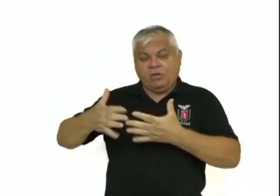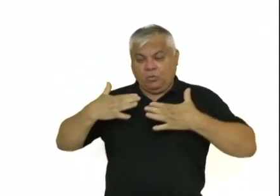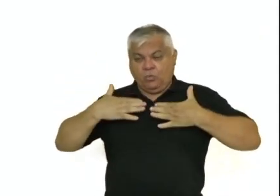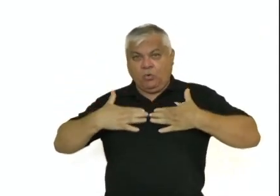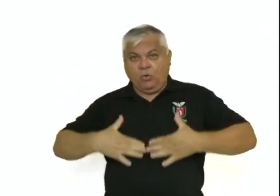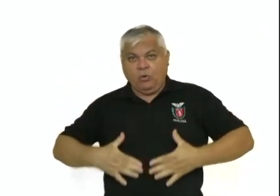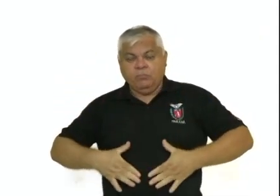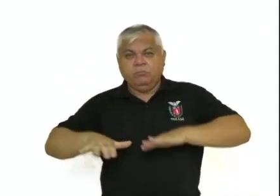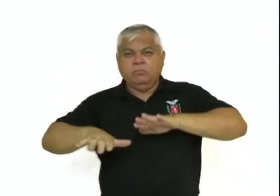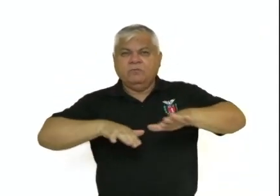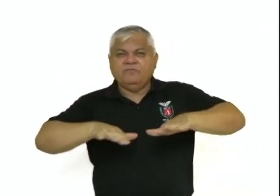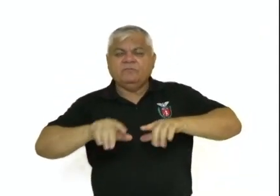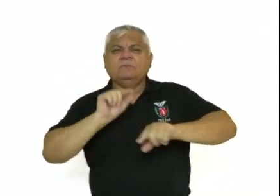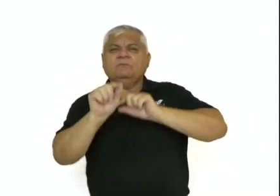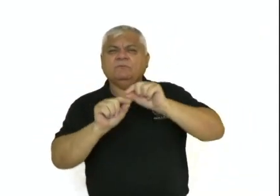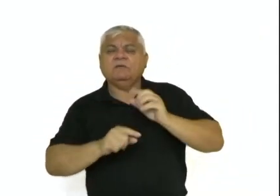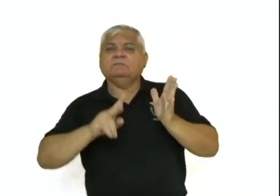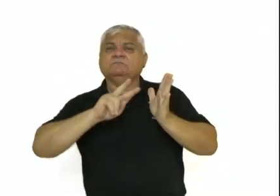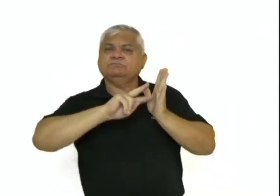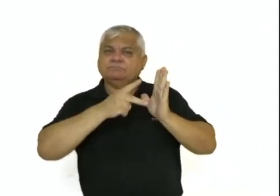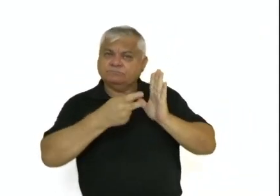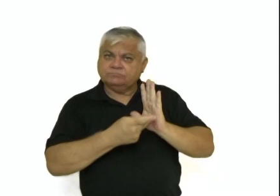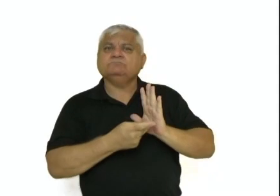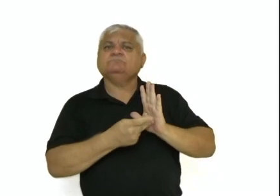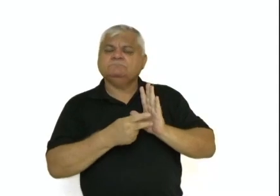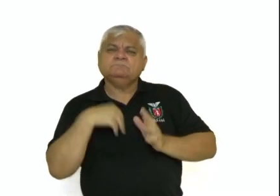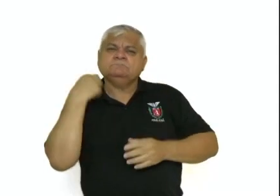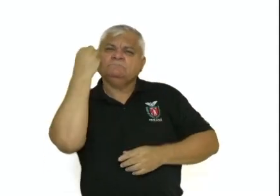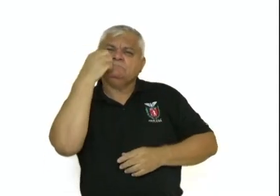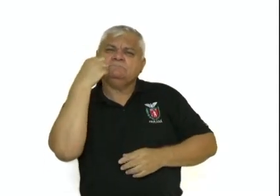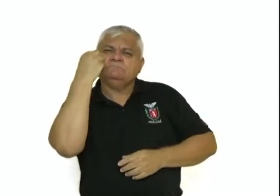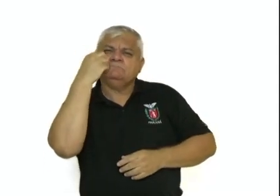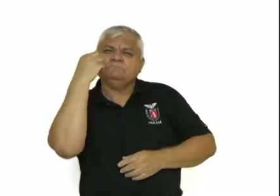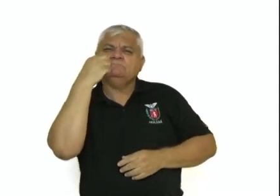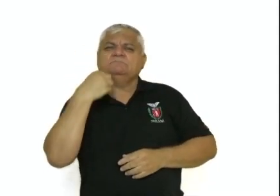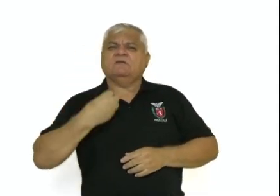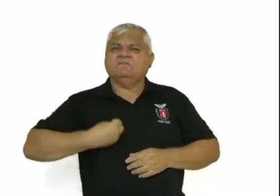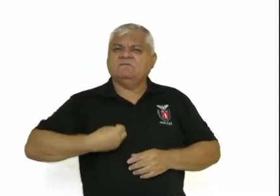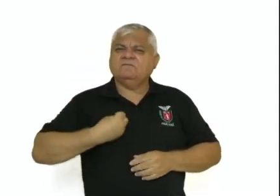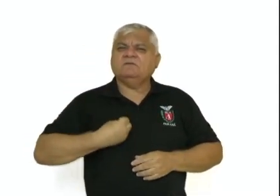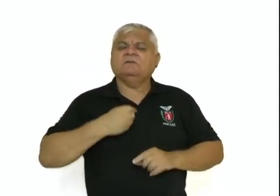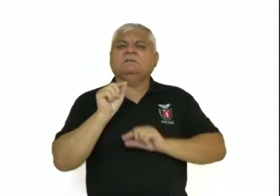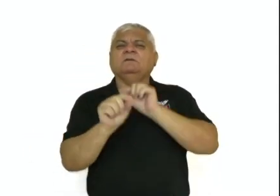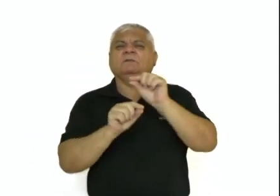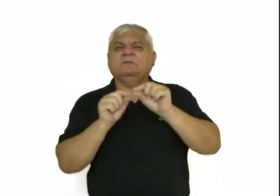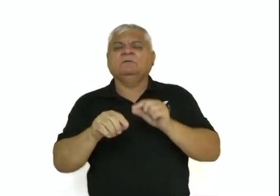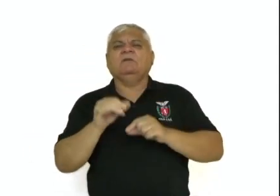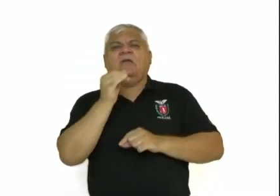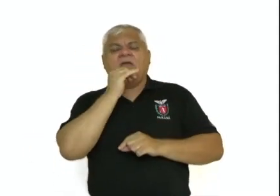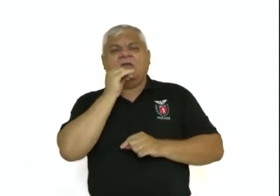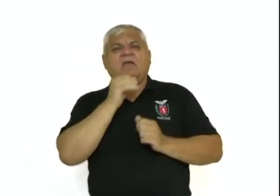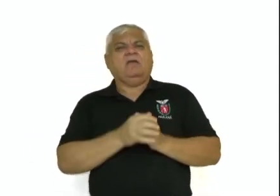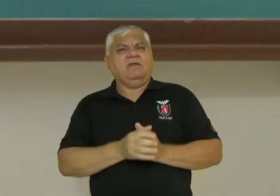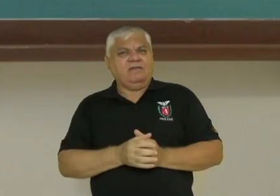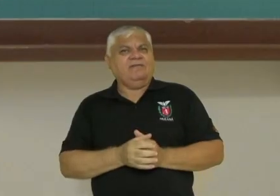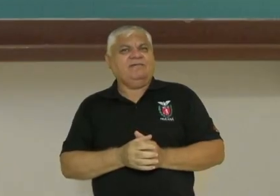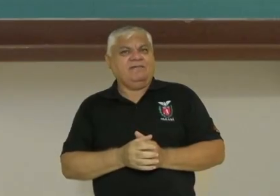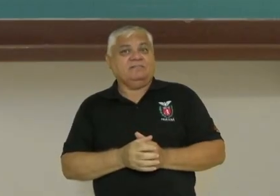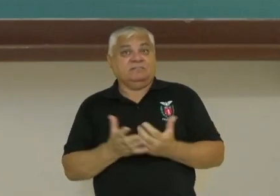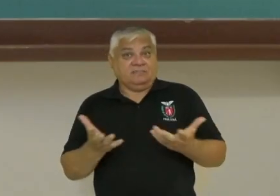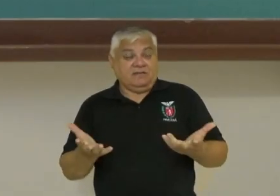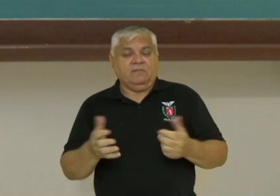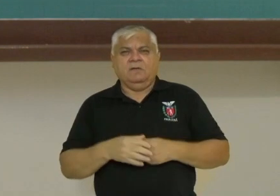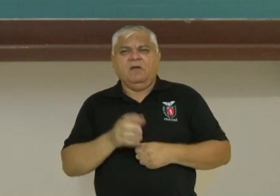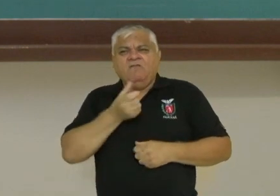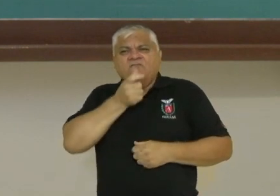seus movimentos significados e experiências de vida que ultrapassam o limite da palavra. Então,